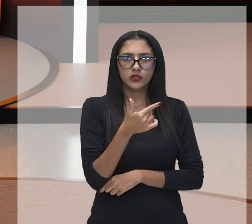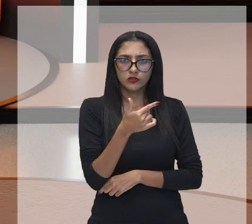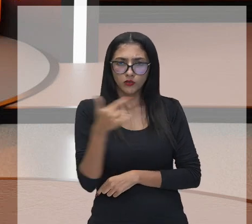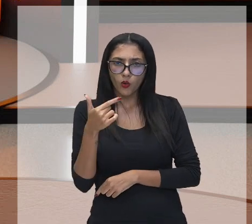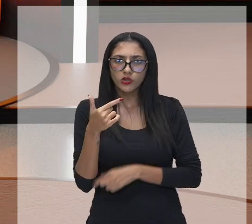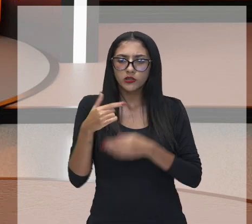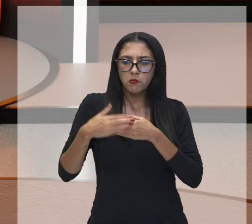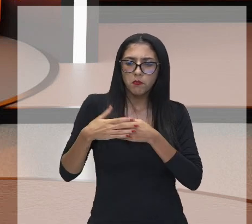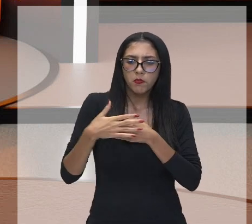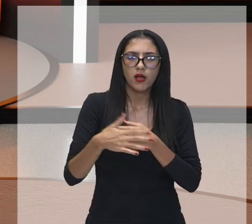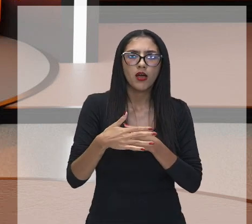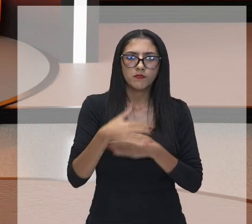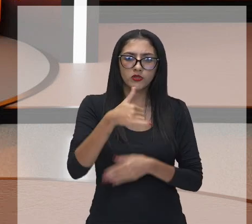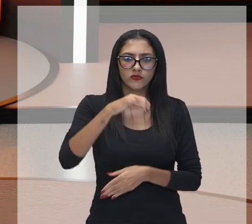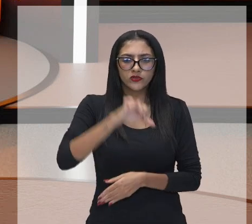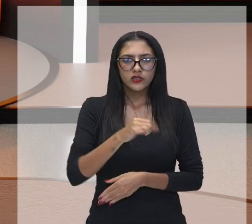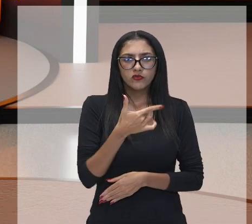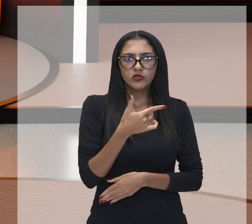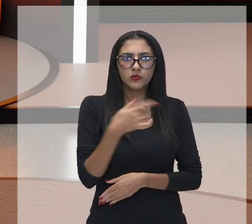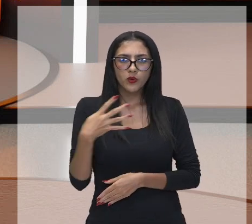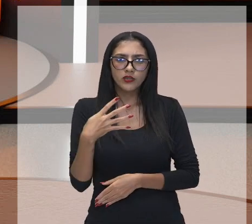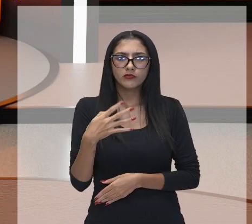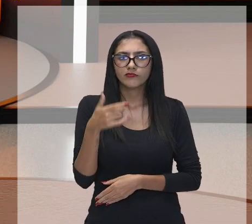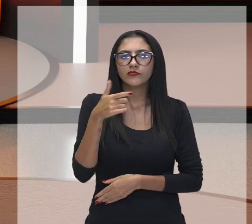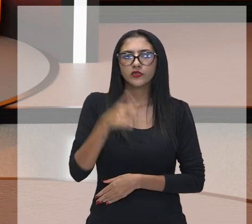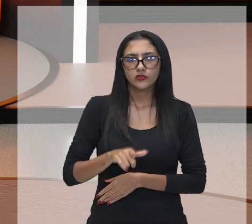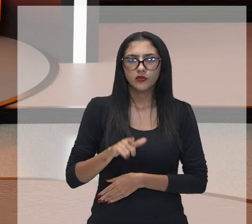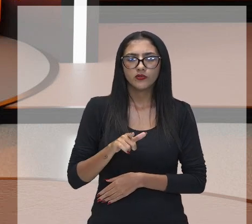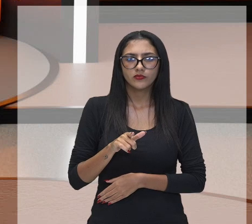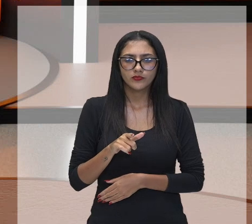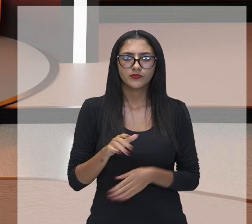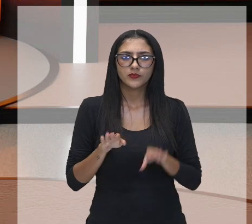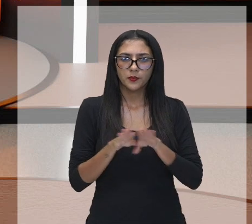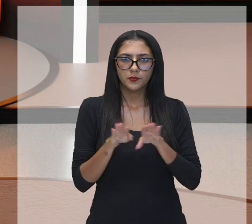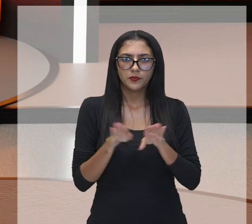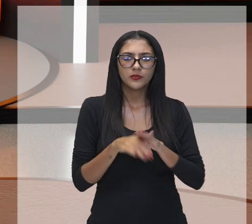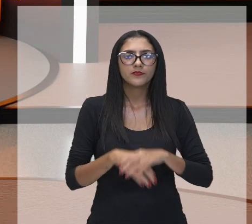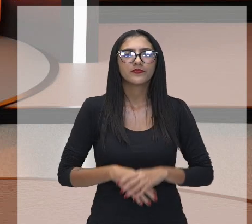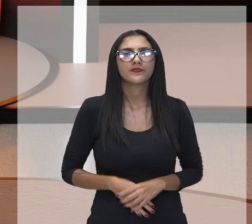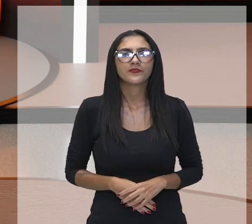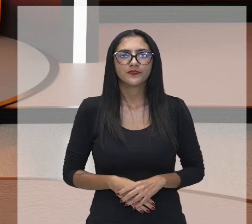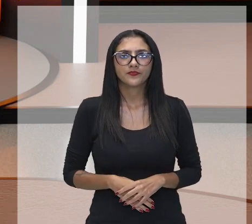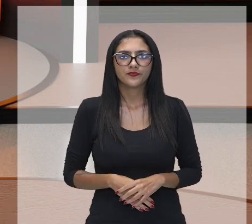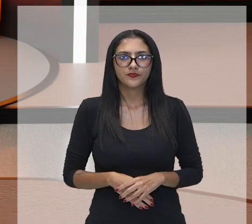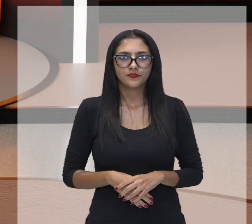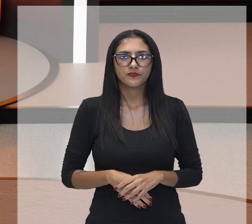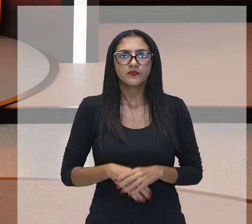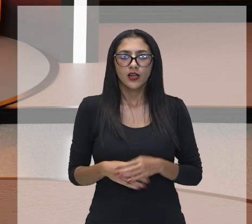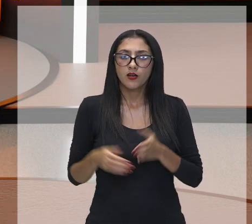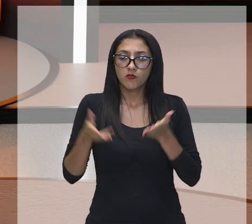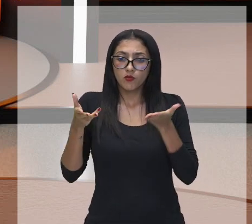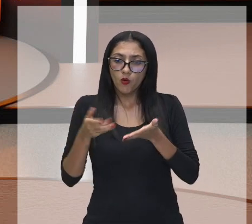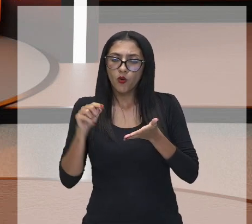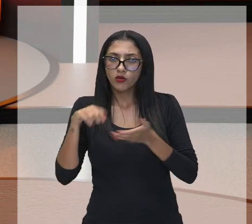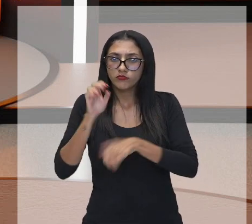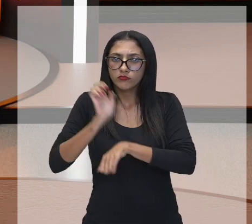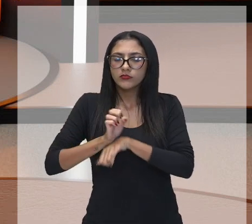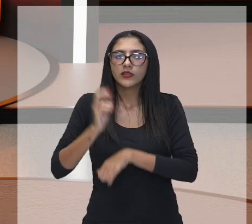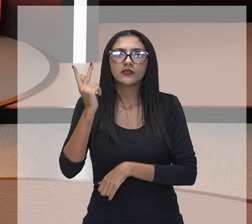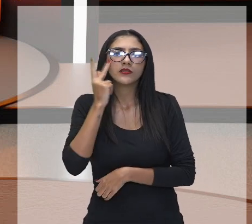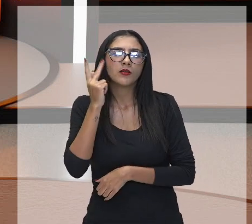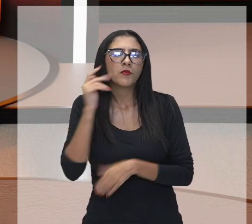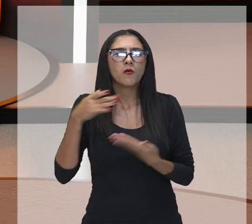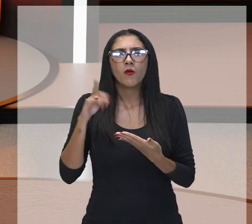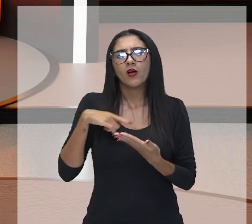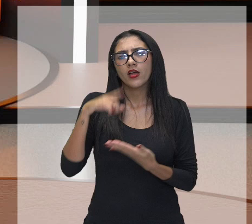em 1924, ou a revolta de 1924, certo? Vai acontecer em São Paulo e a ideia deles era